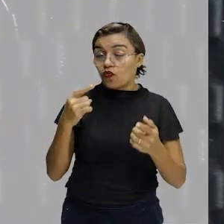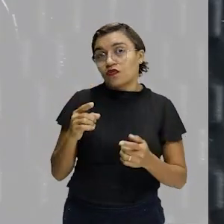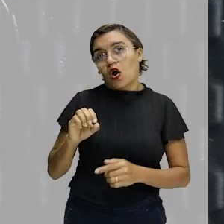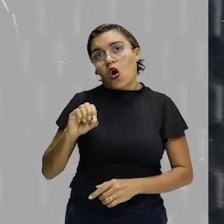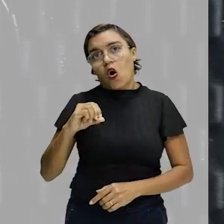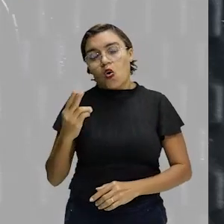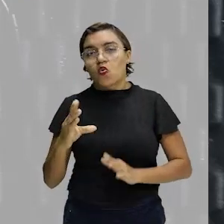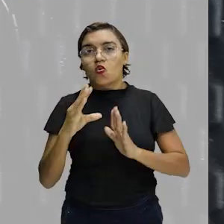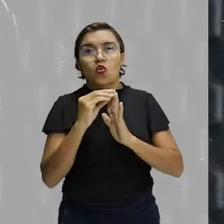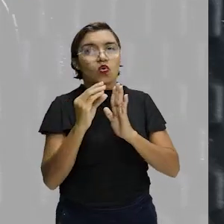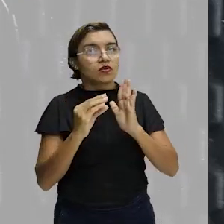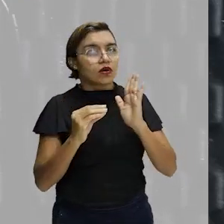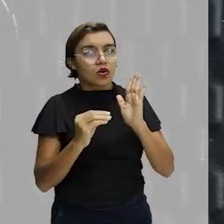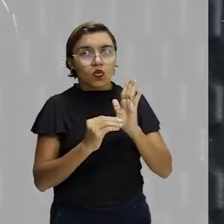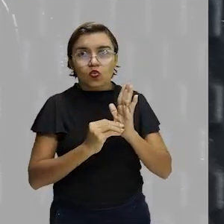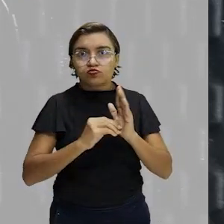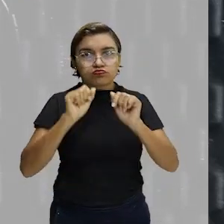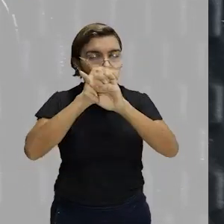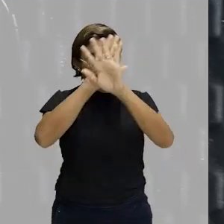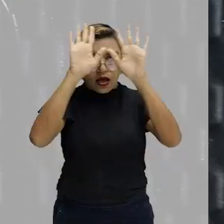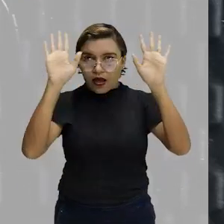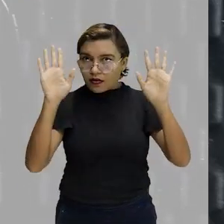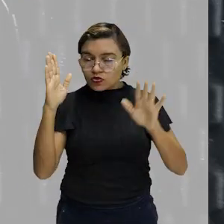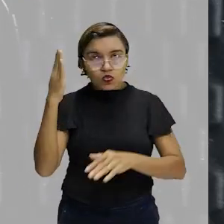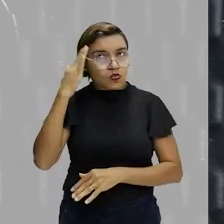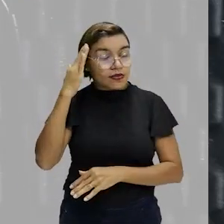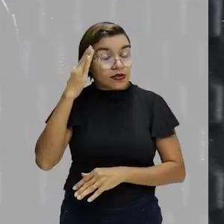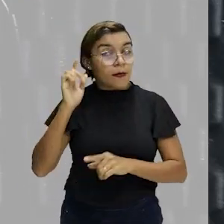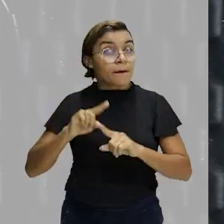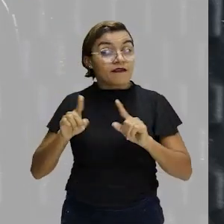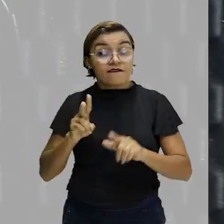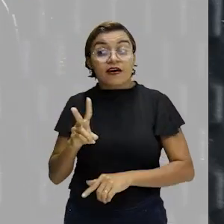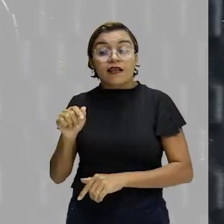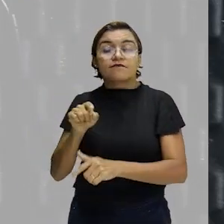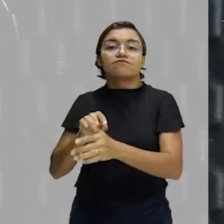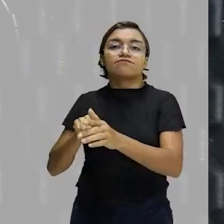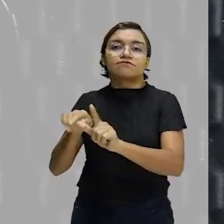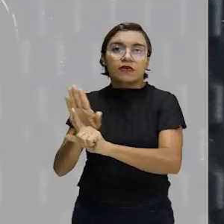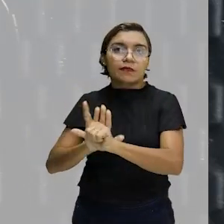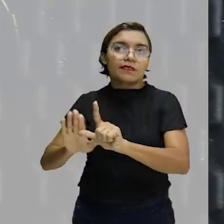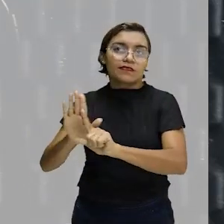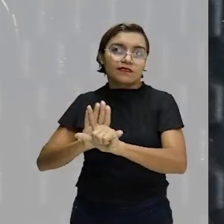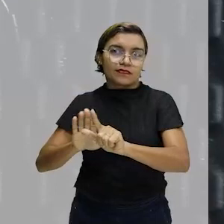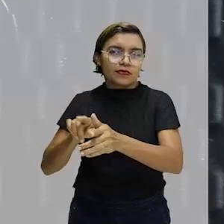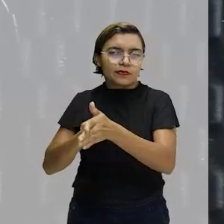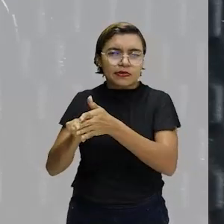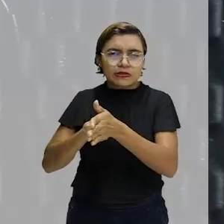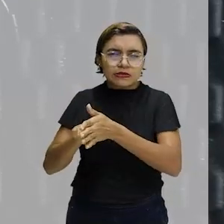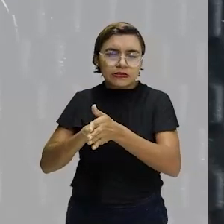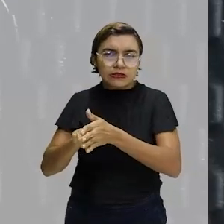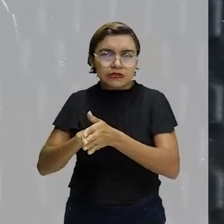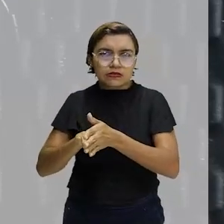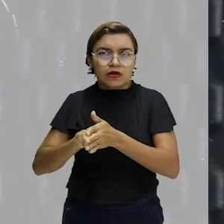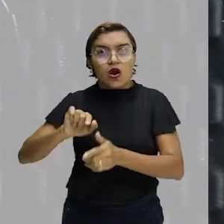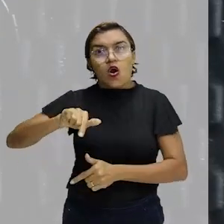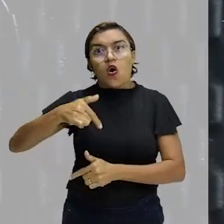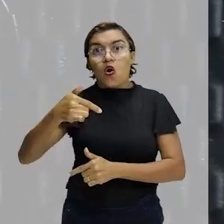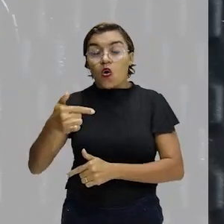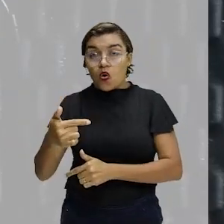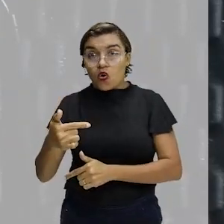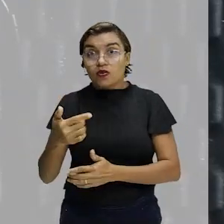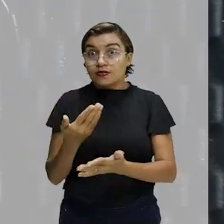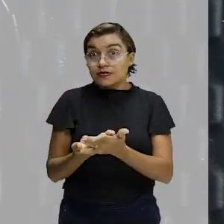claro para você, aproveita, vai lá na nossa plataforma Gonçalves Dias, no nosso canal no YouTube, tá? E assiste todas as nossas aulas de